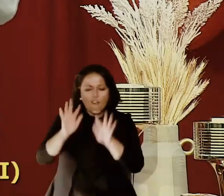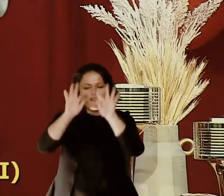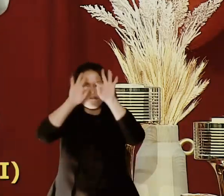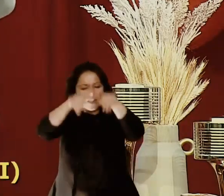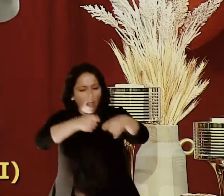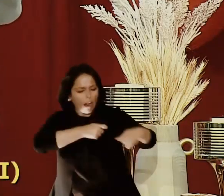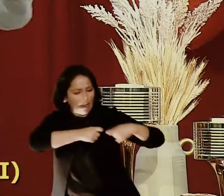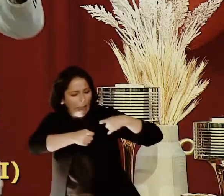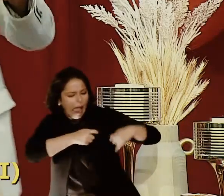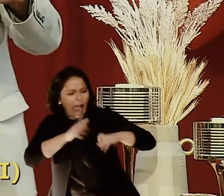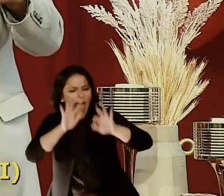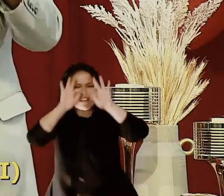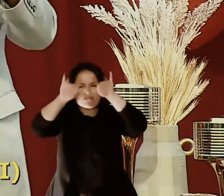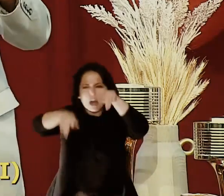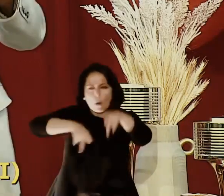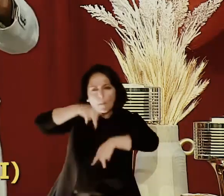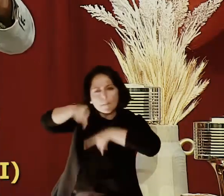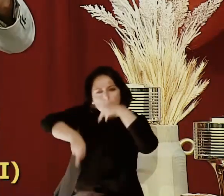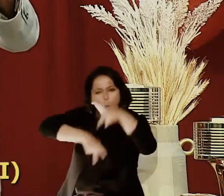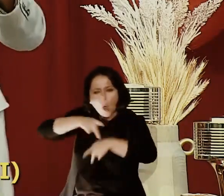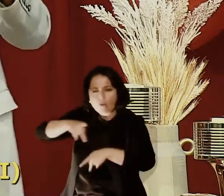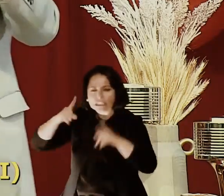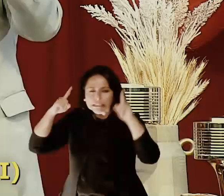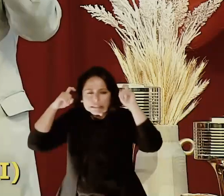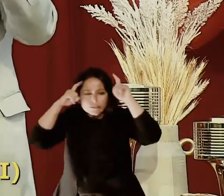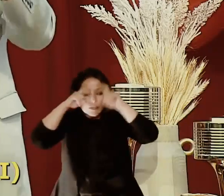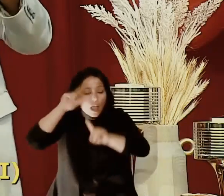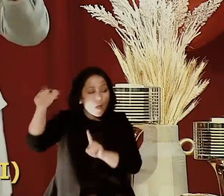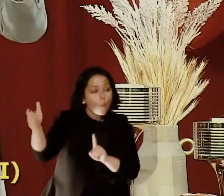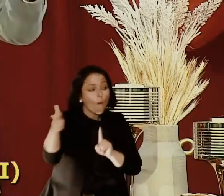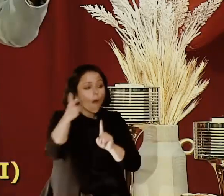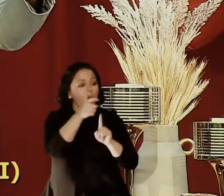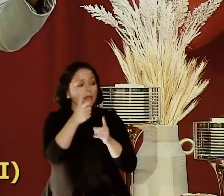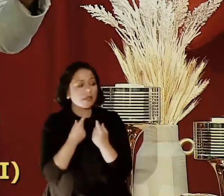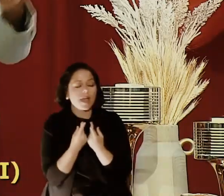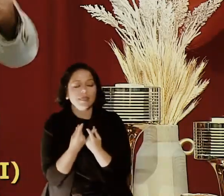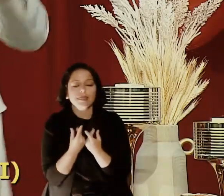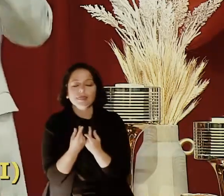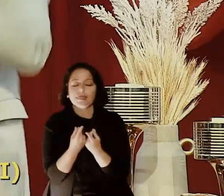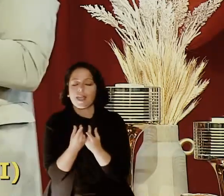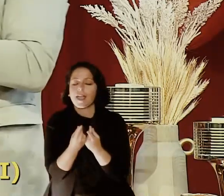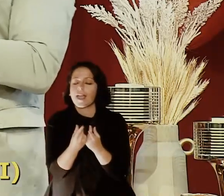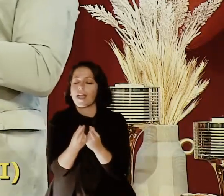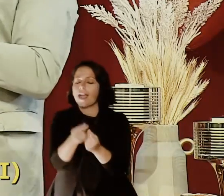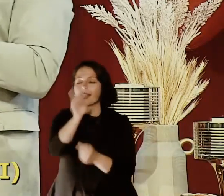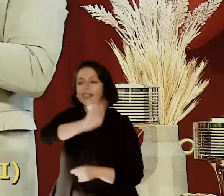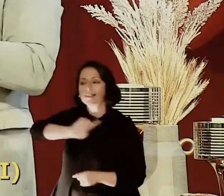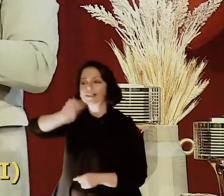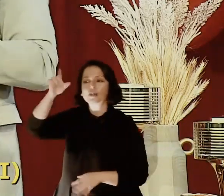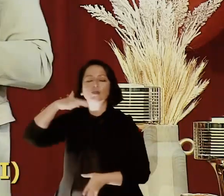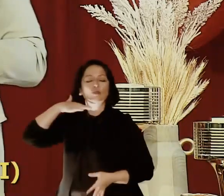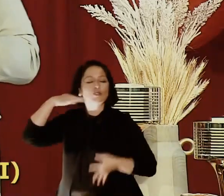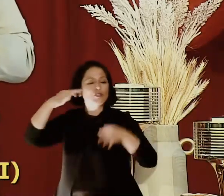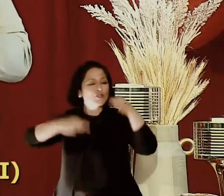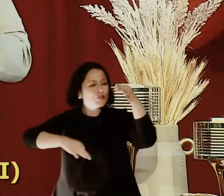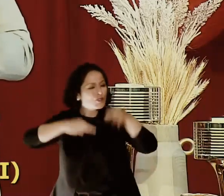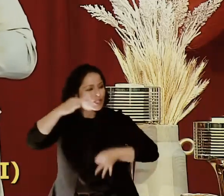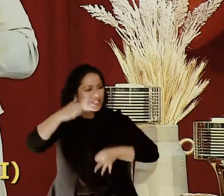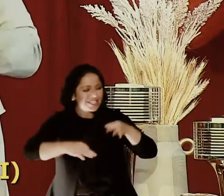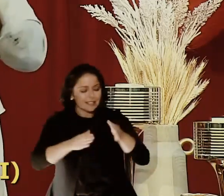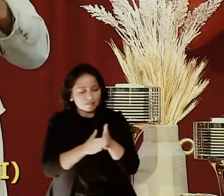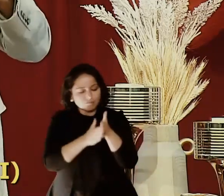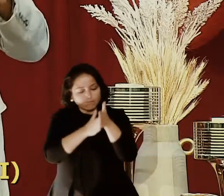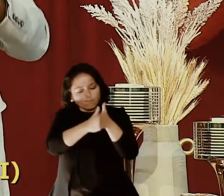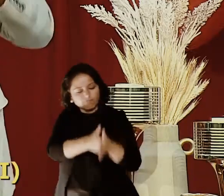guerras e às batalhas do povo, às lutas, e esse reino eterno seria fundamentado, queridos, na justiça e na